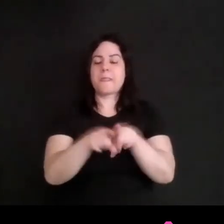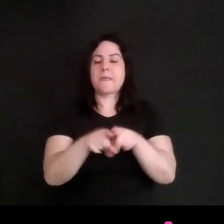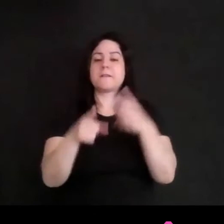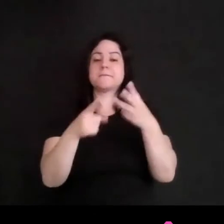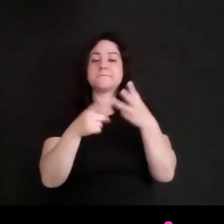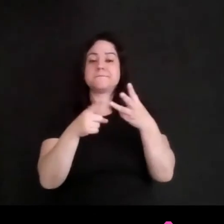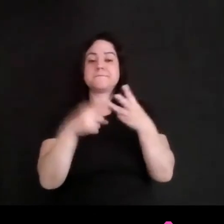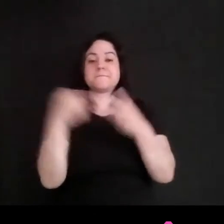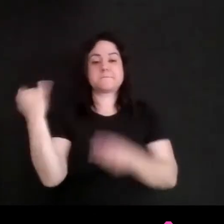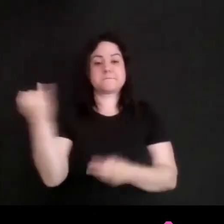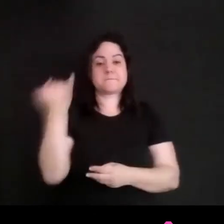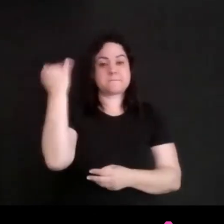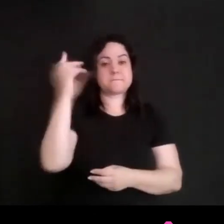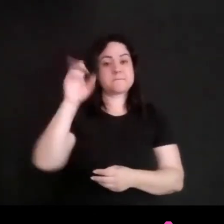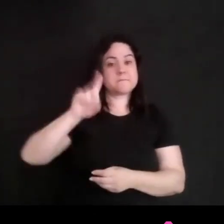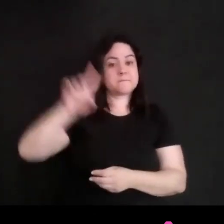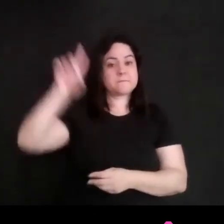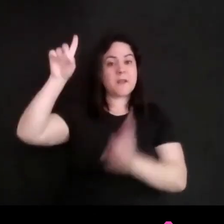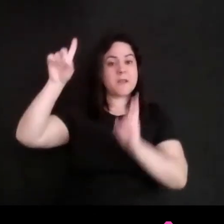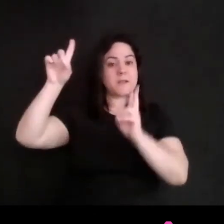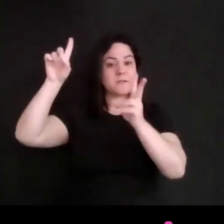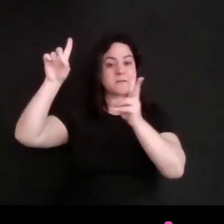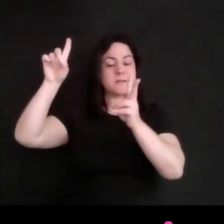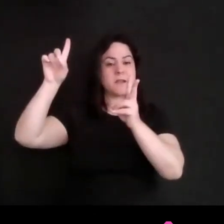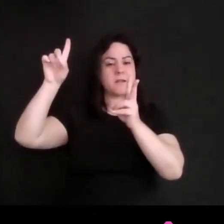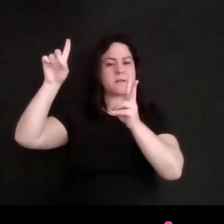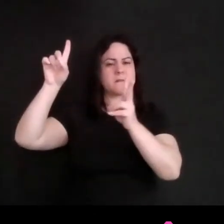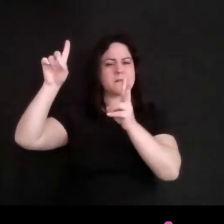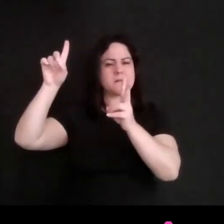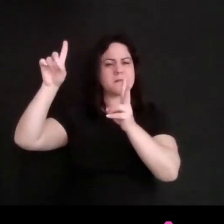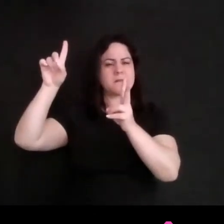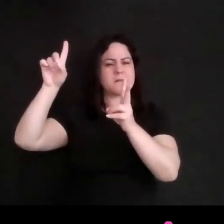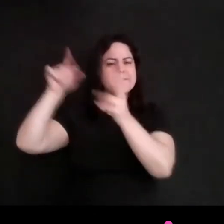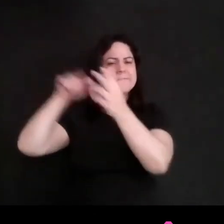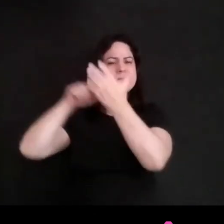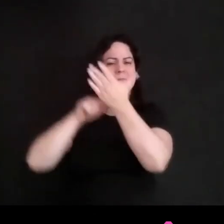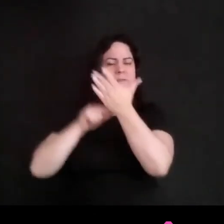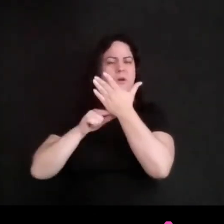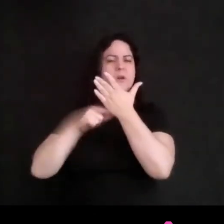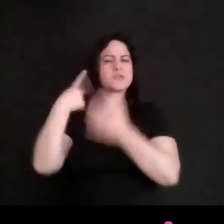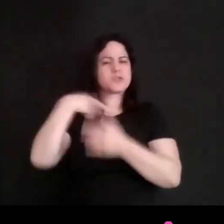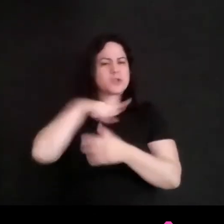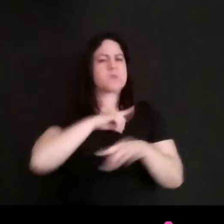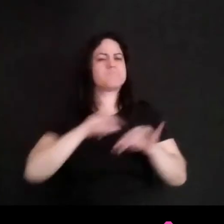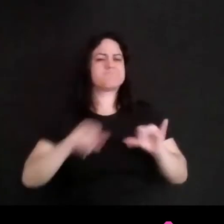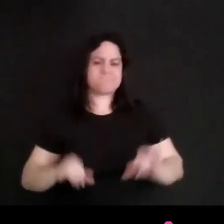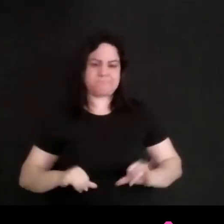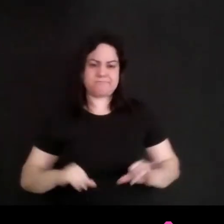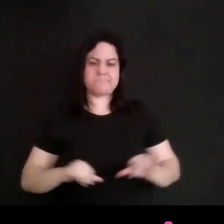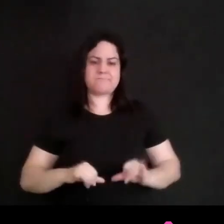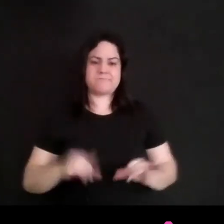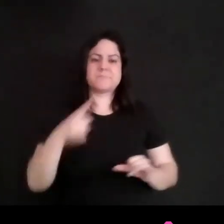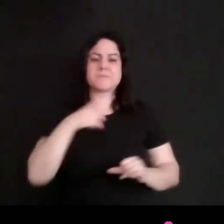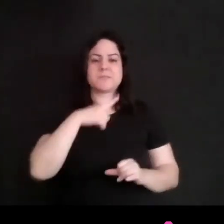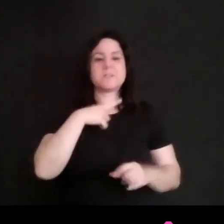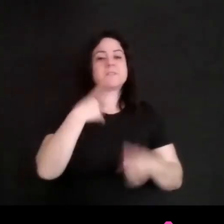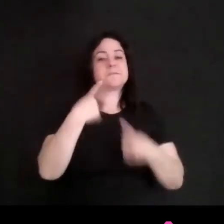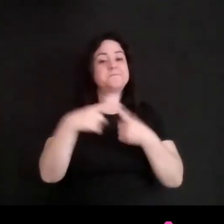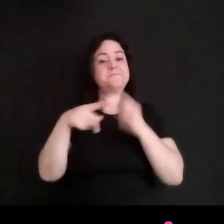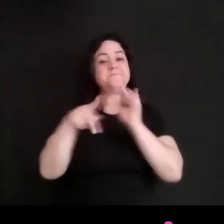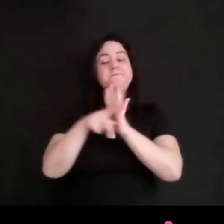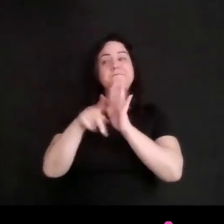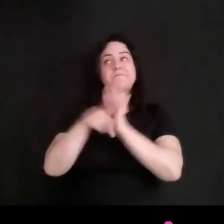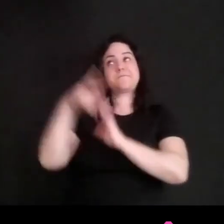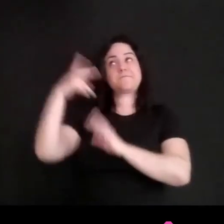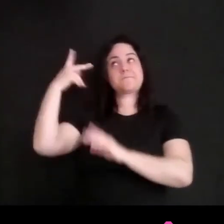Deus sempre nos humilha durante a jornada. Por quê? Porque a obra de Deus,